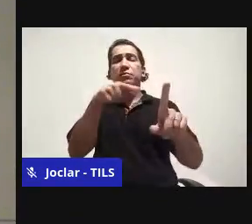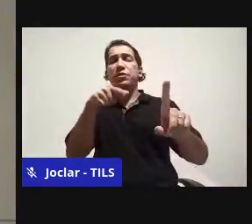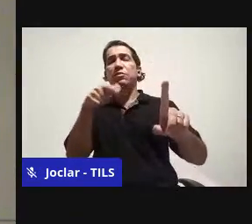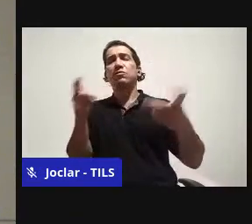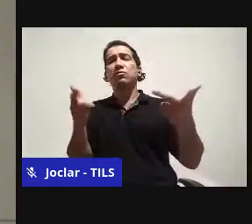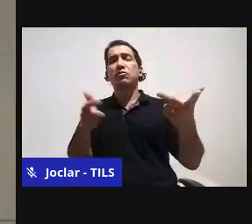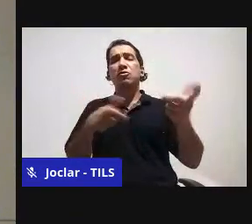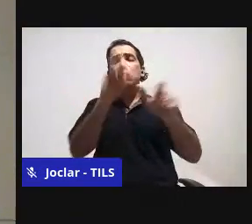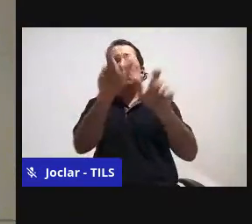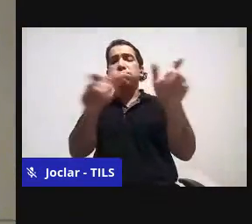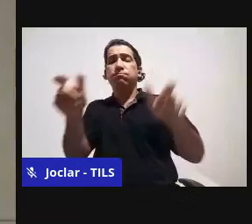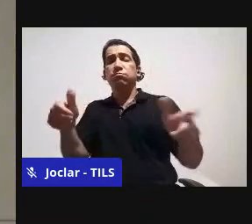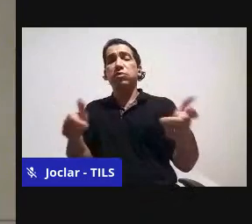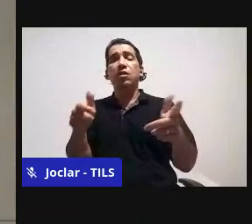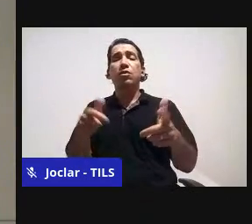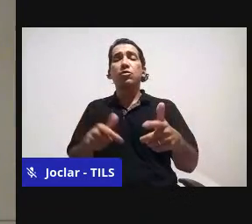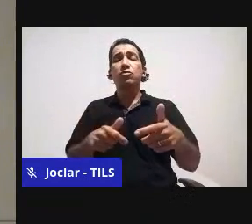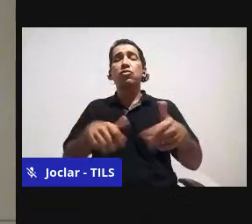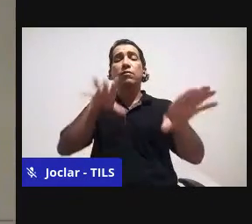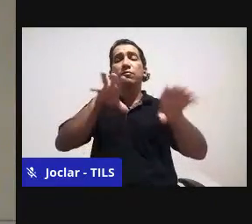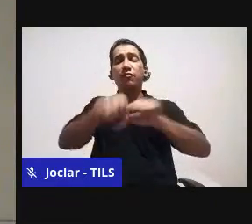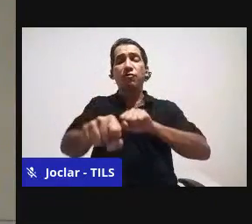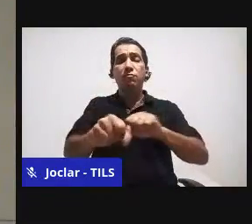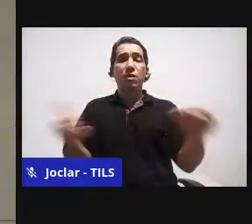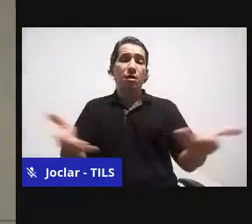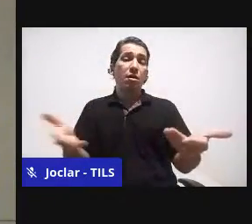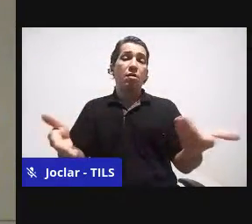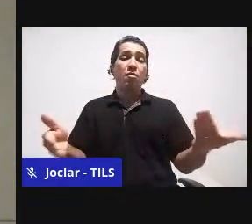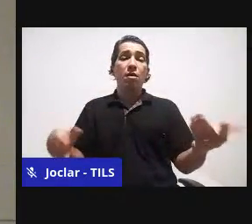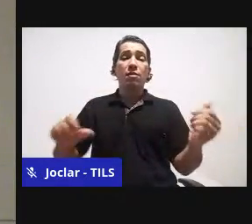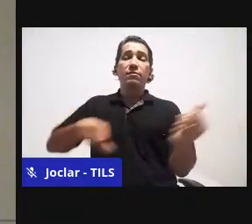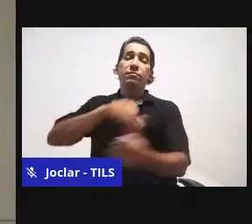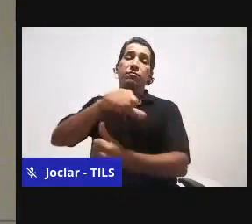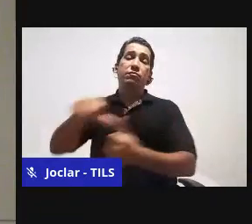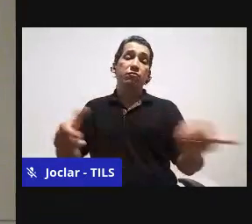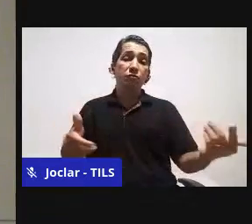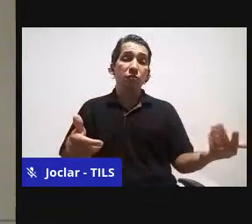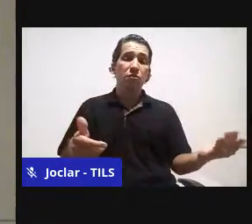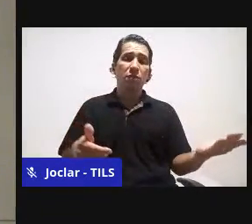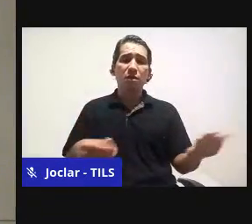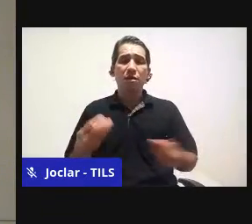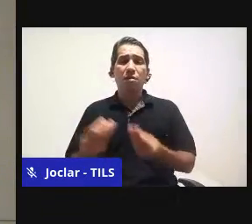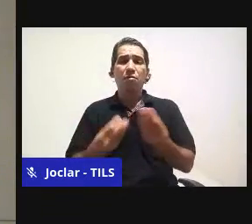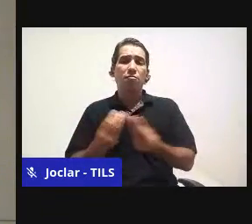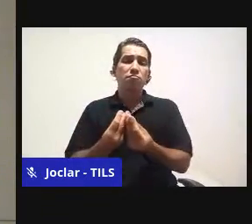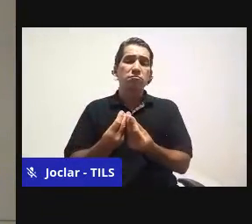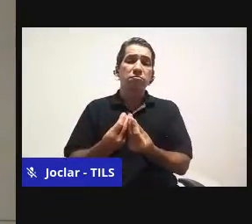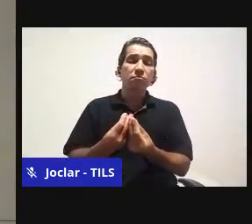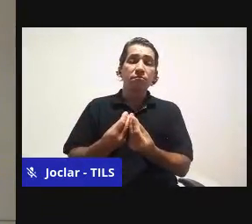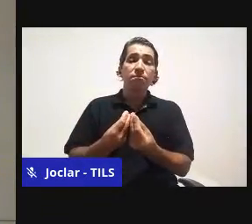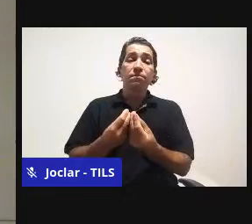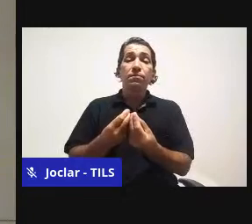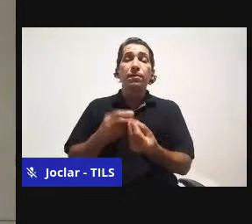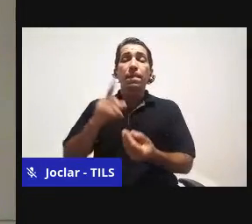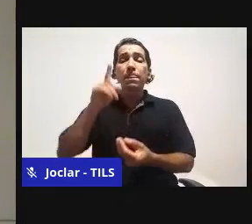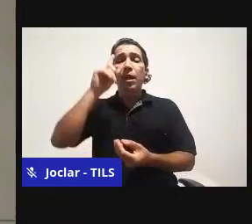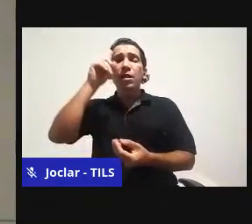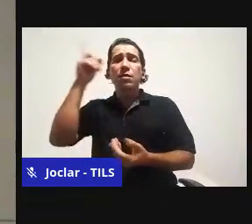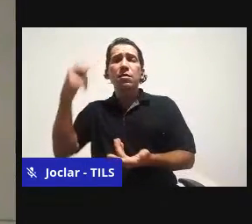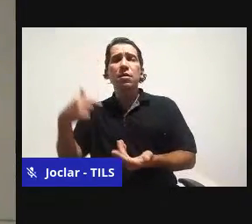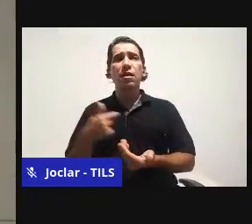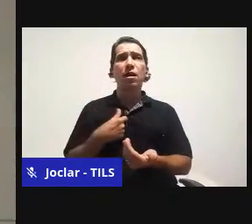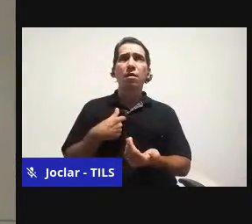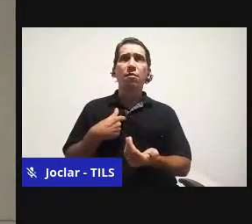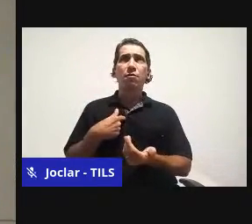tem que mudar o seu objetivo. E, na verdade, aquela ideia de eu oferecer cursos para